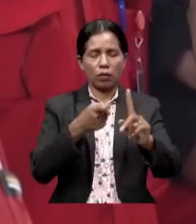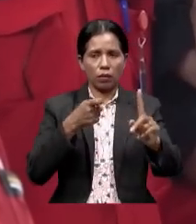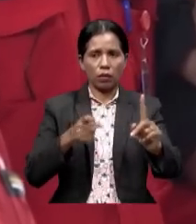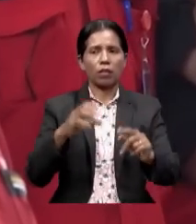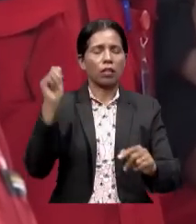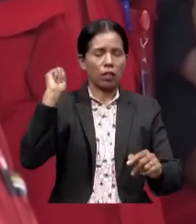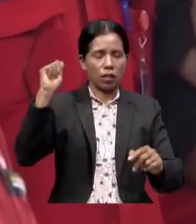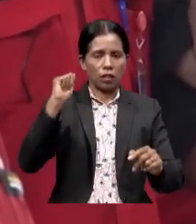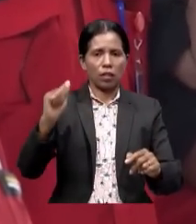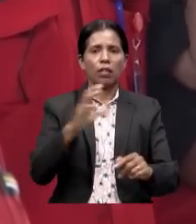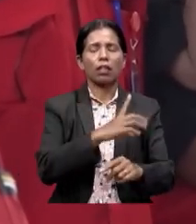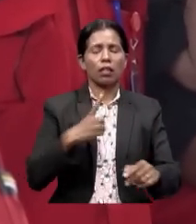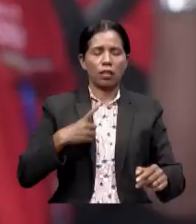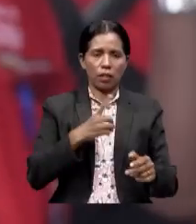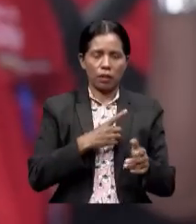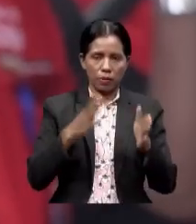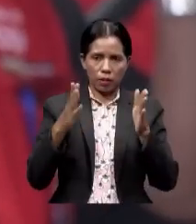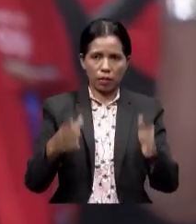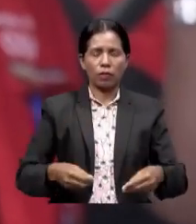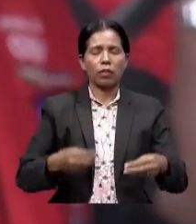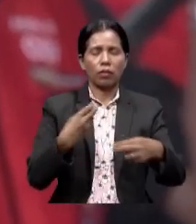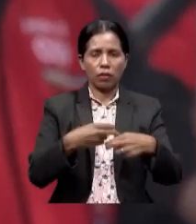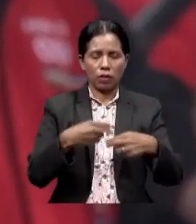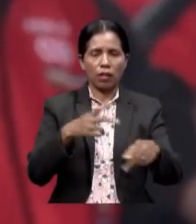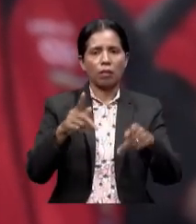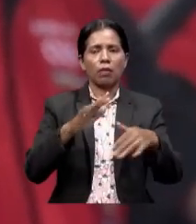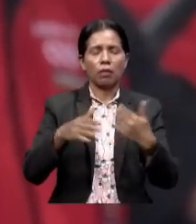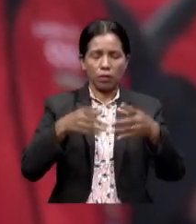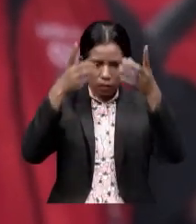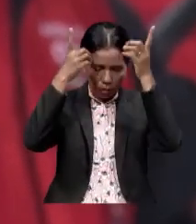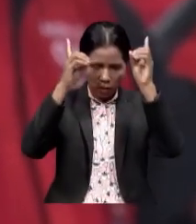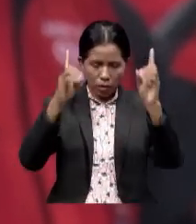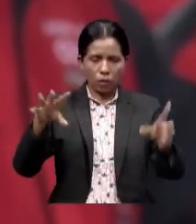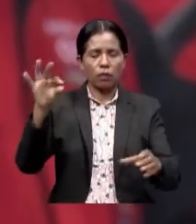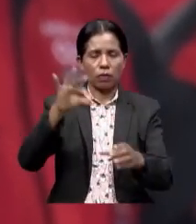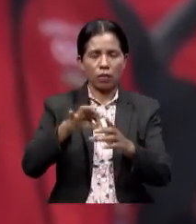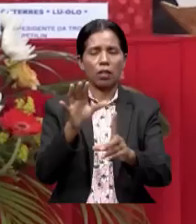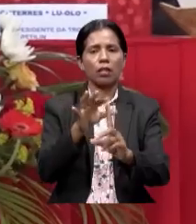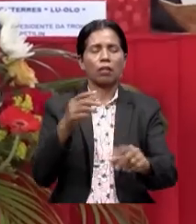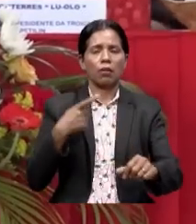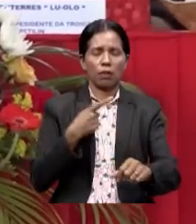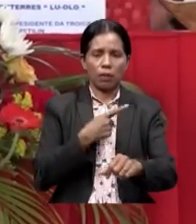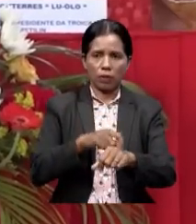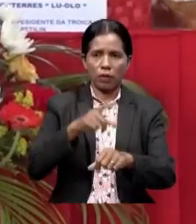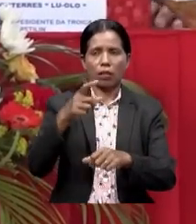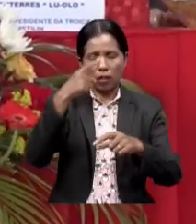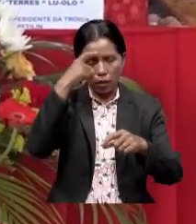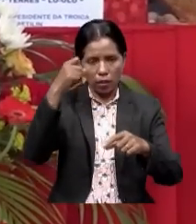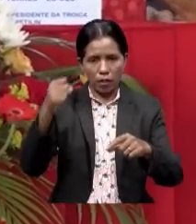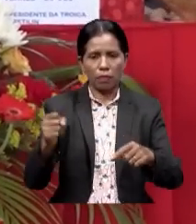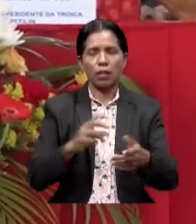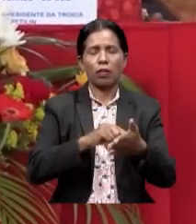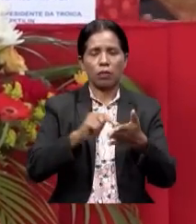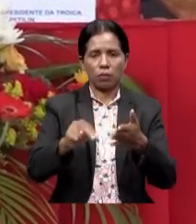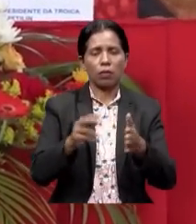candidato a deputado 6ª legislatura, bele foi impacto ba militante sirani, decisão, voto e eleição parlamentar atinan ne, tamba ocupa queres e a número